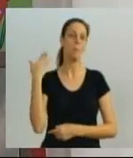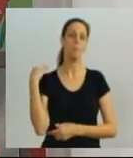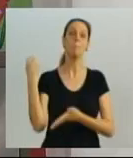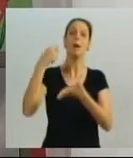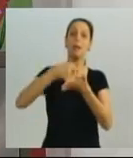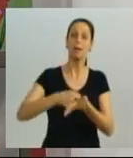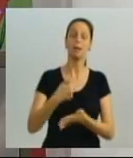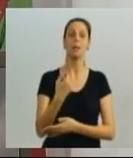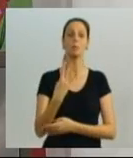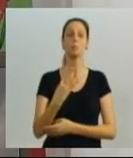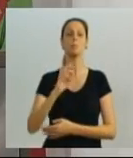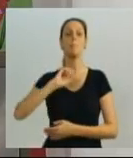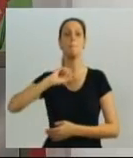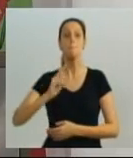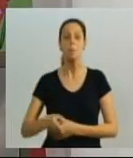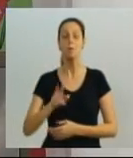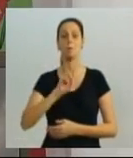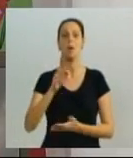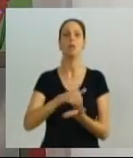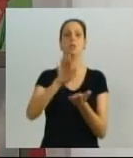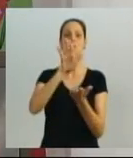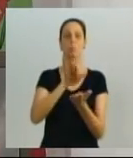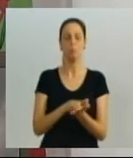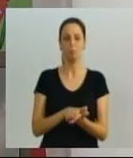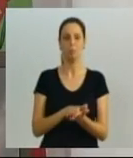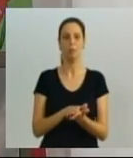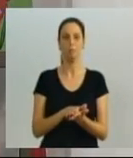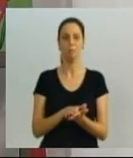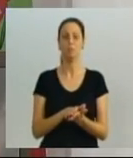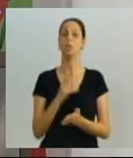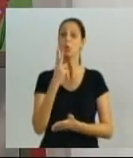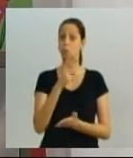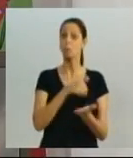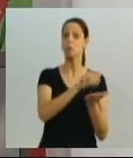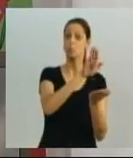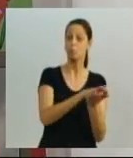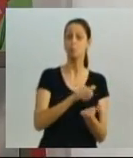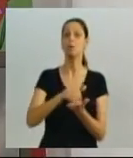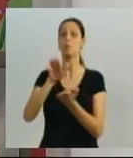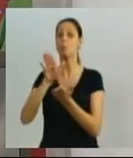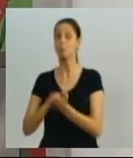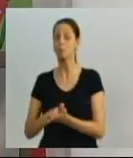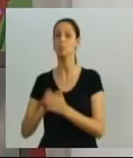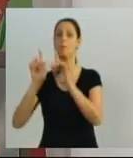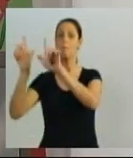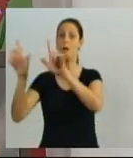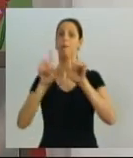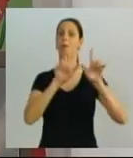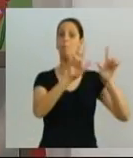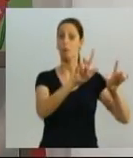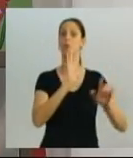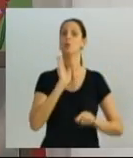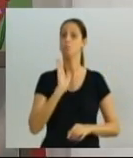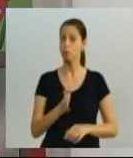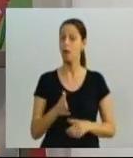14 mil reais de multa. Eu paguei 2 multas de 2 placas minhas legais. Placas legais.